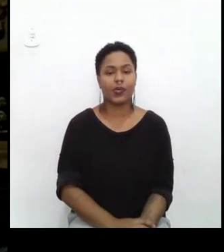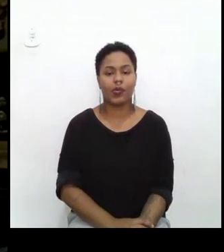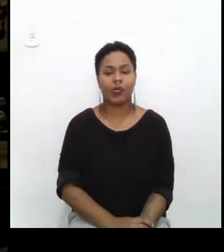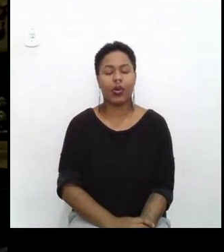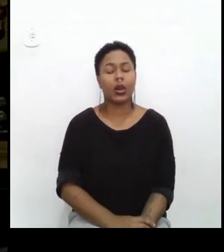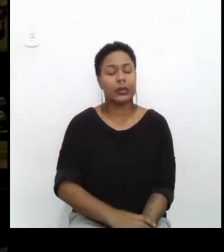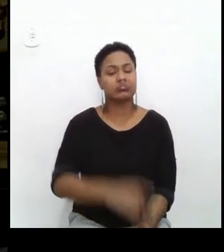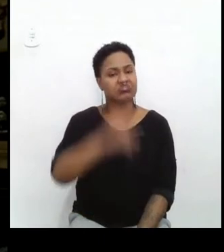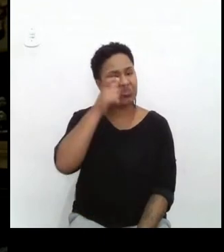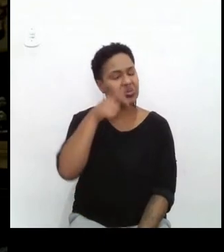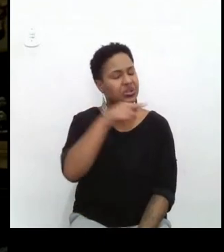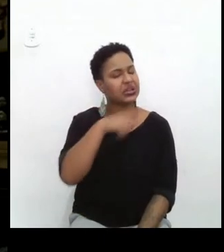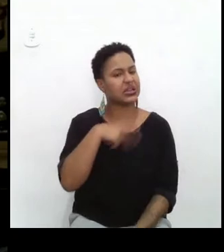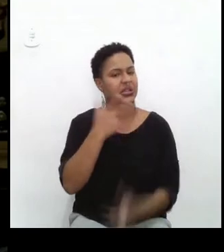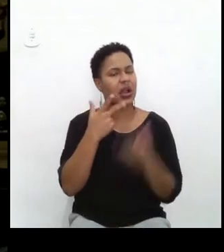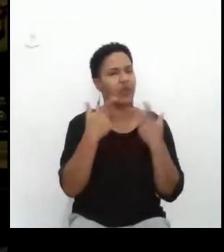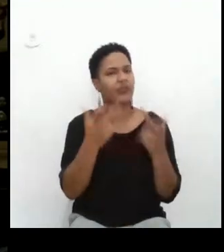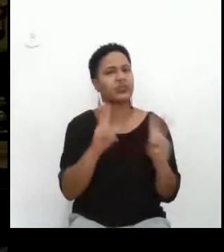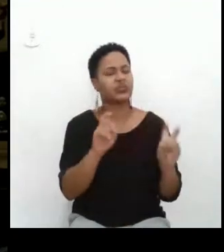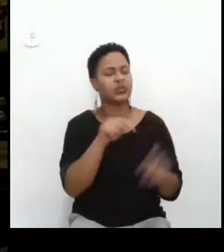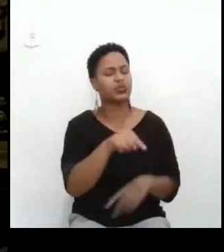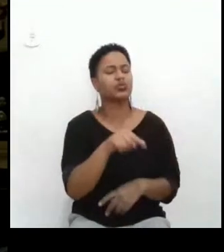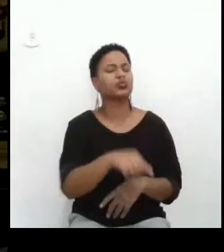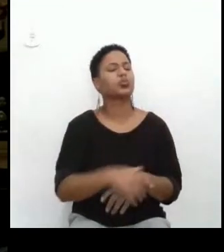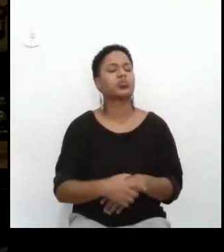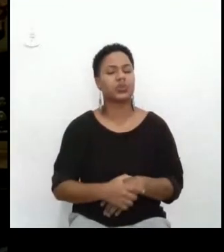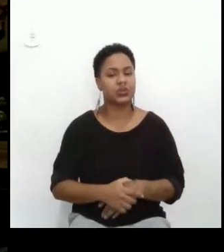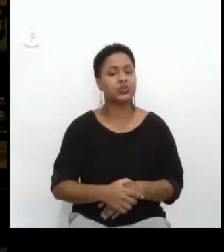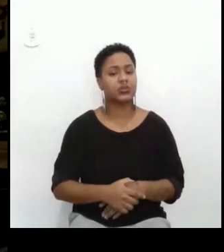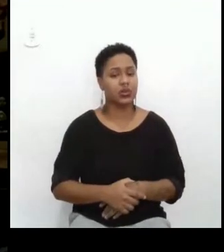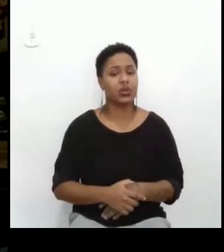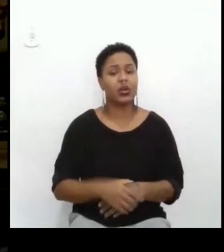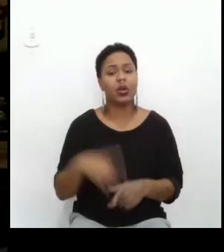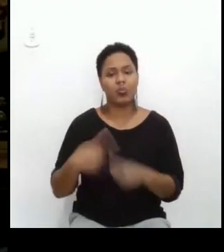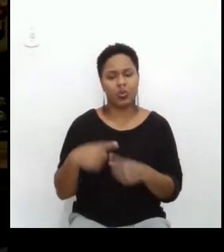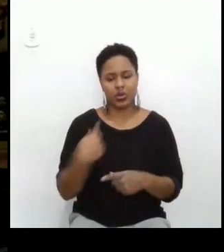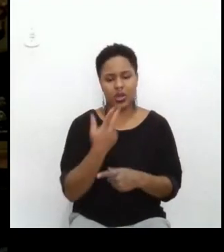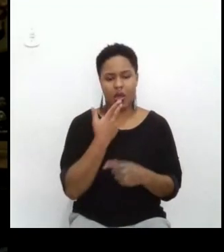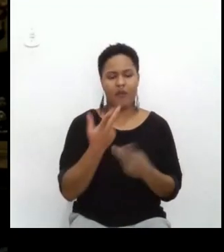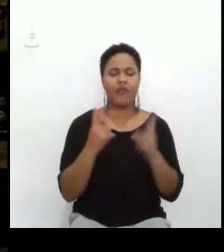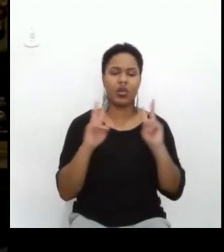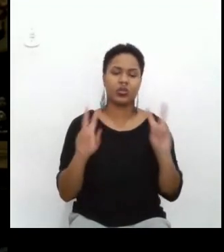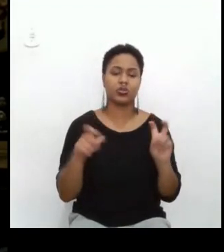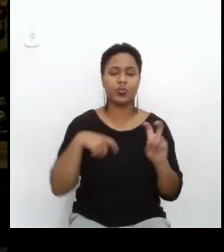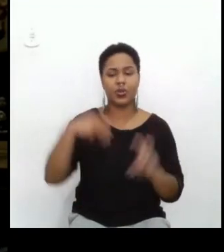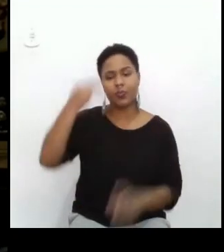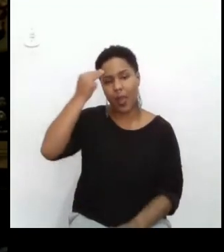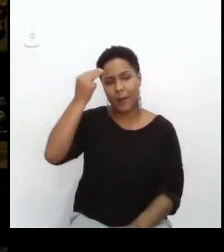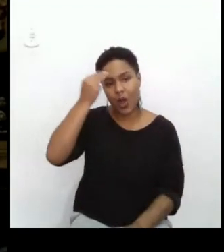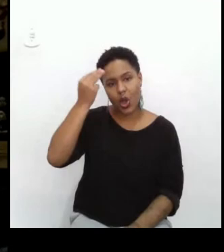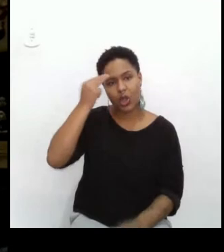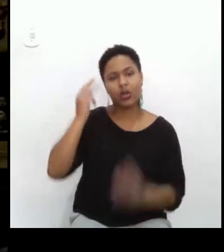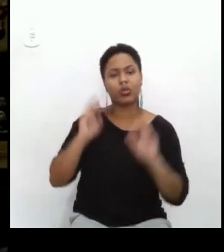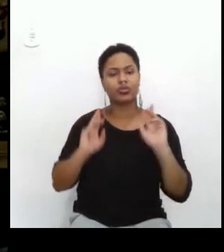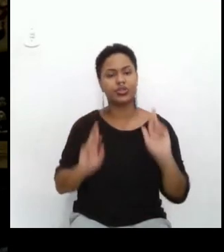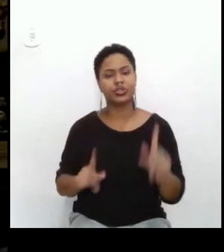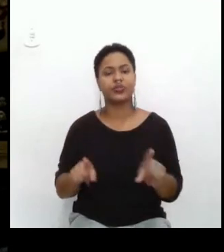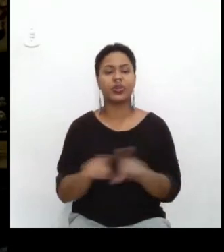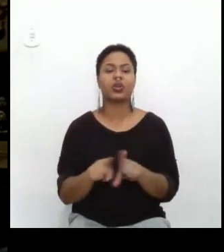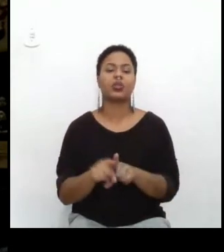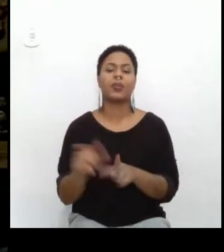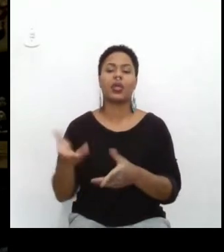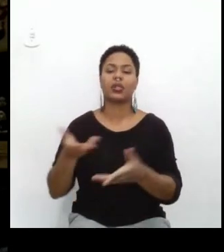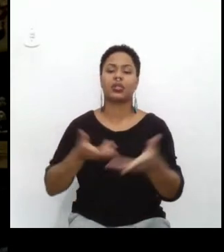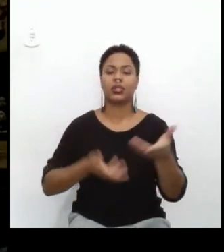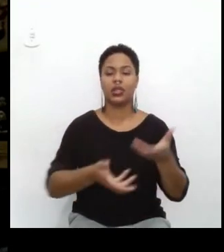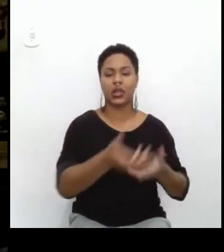os pontos altos memórias em Direction daqui a 20 tem